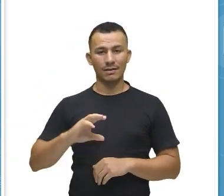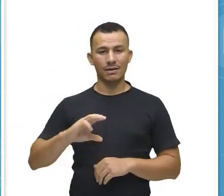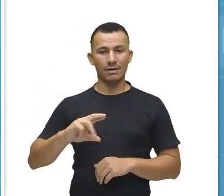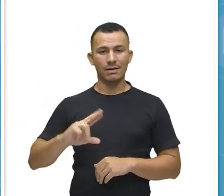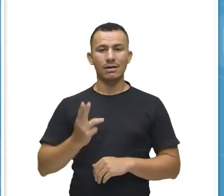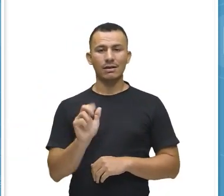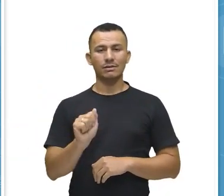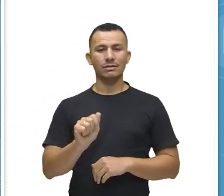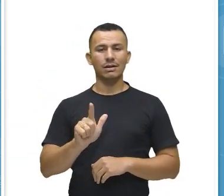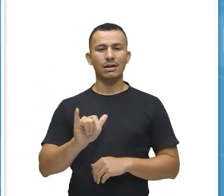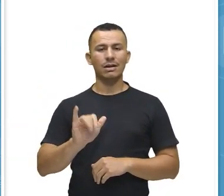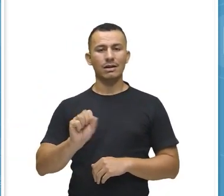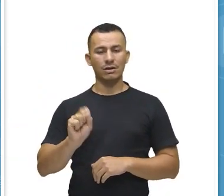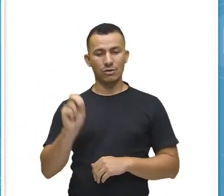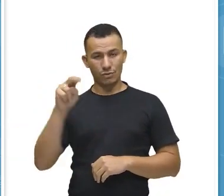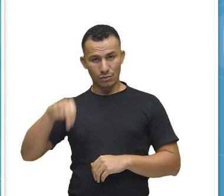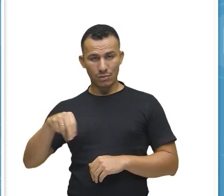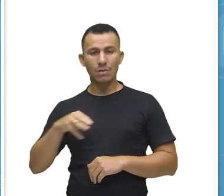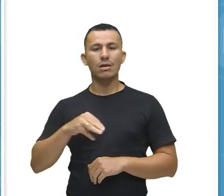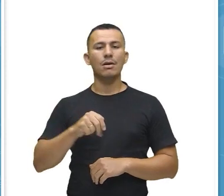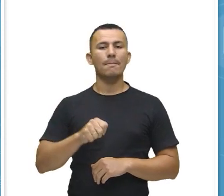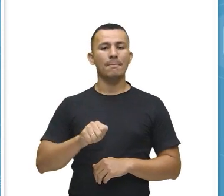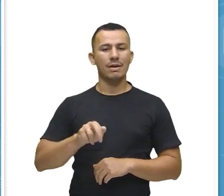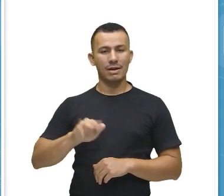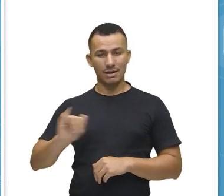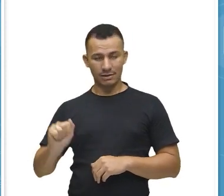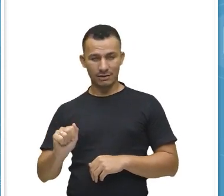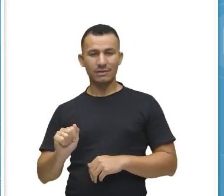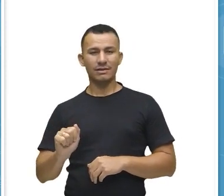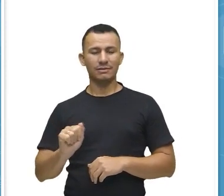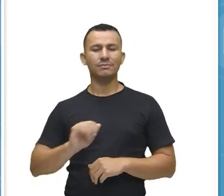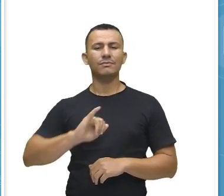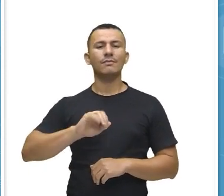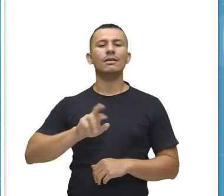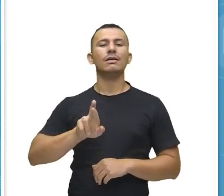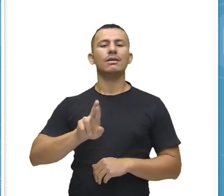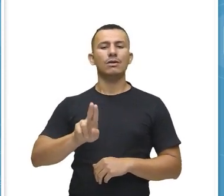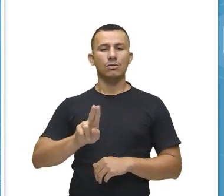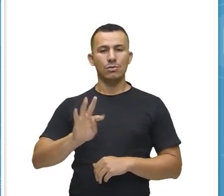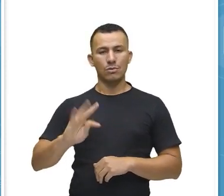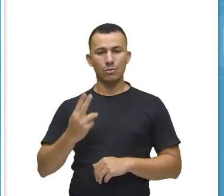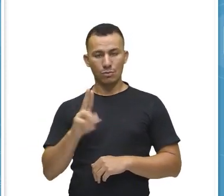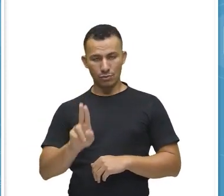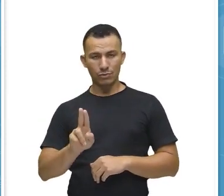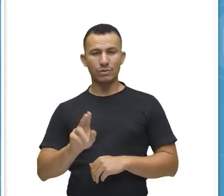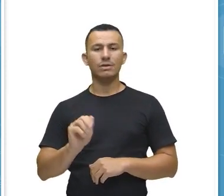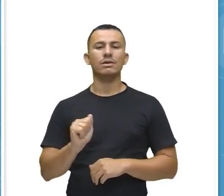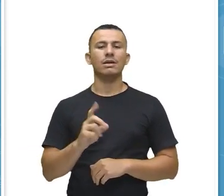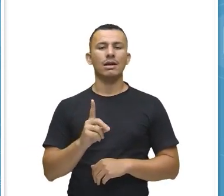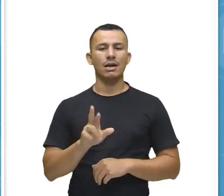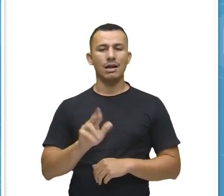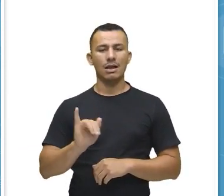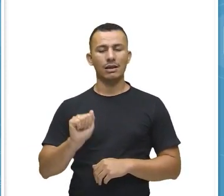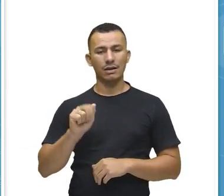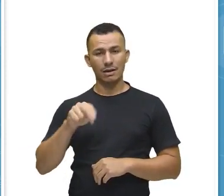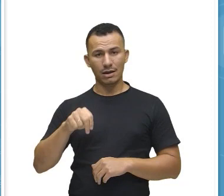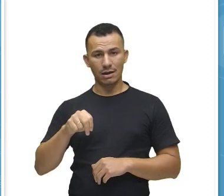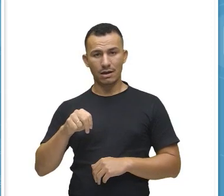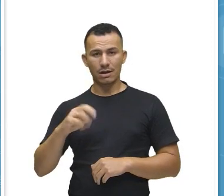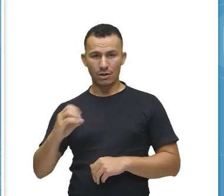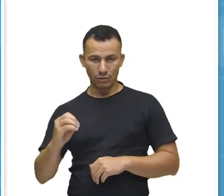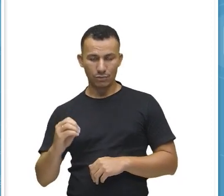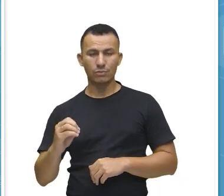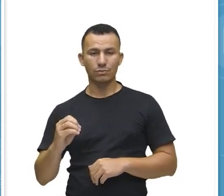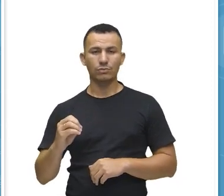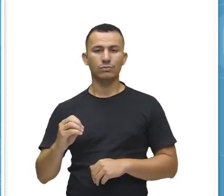participando. A Maria, todo mundo participando aí também. A Ruth também dizendo o nome da escola e o Adriano também. Adriano, não pulei o seu nome,